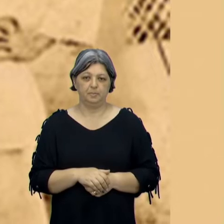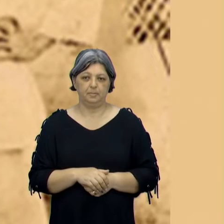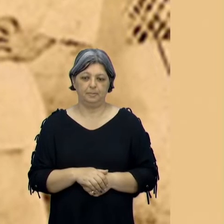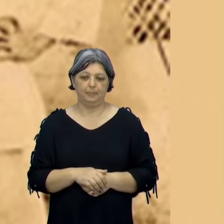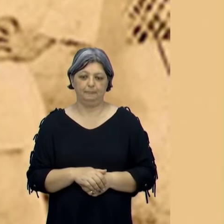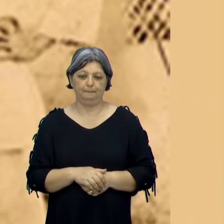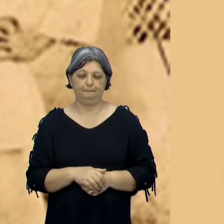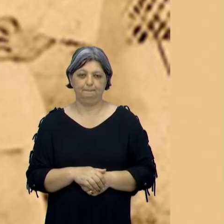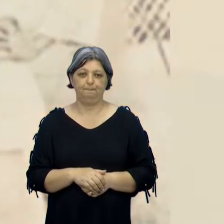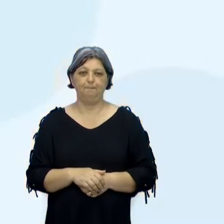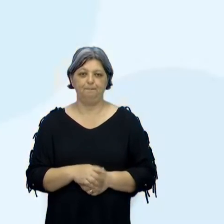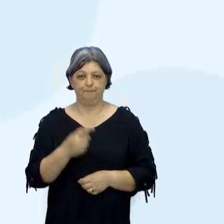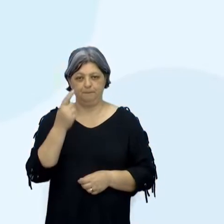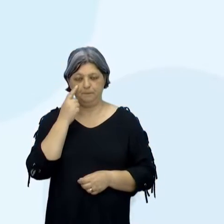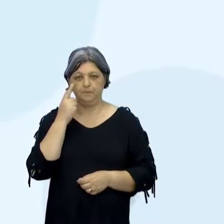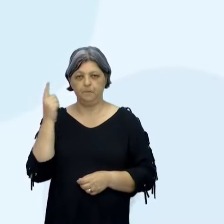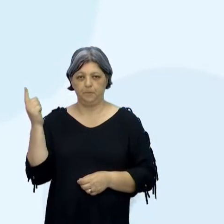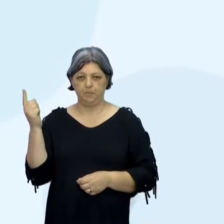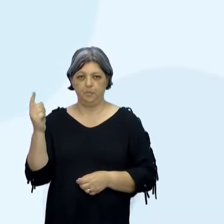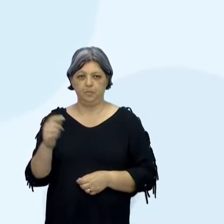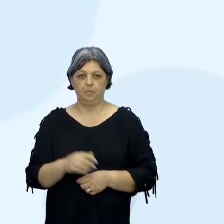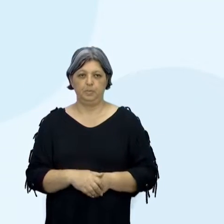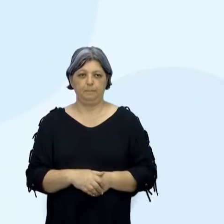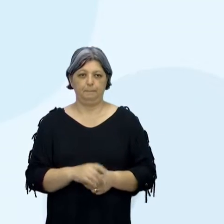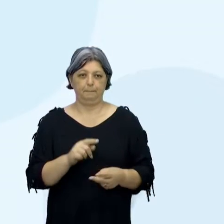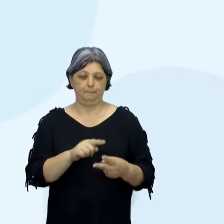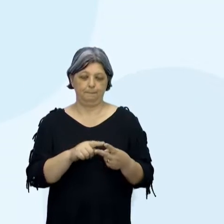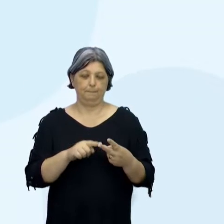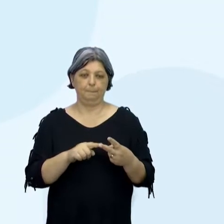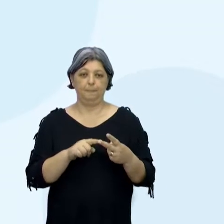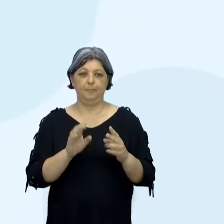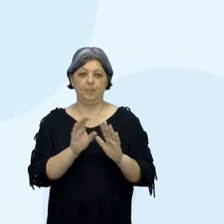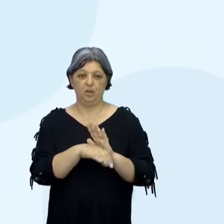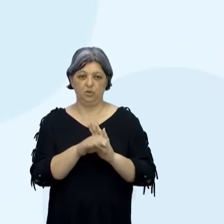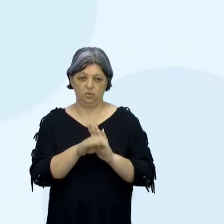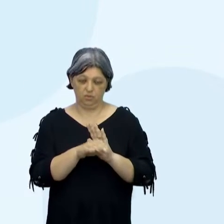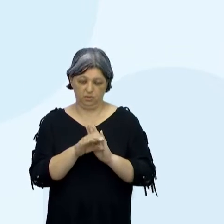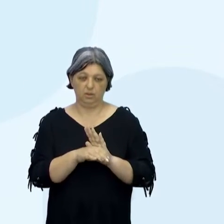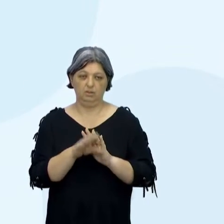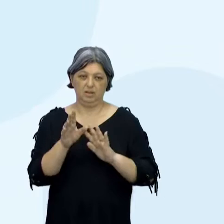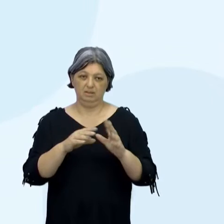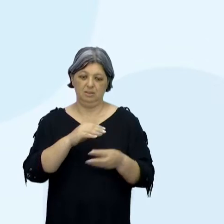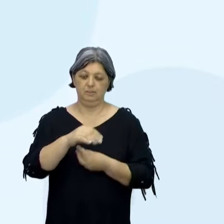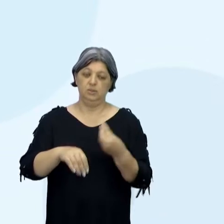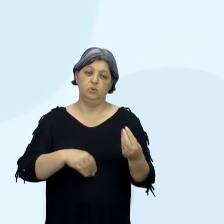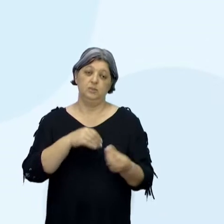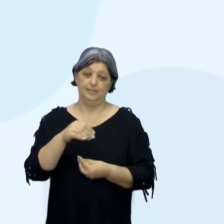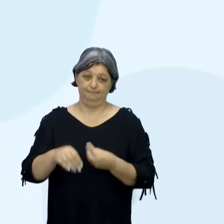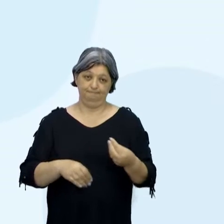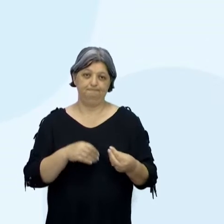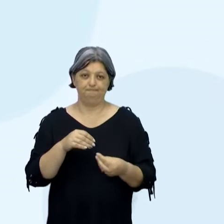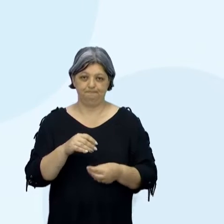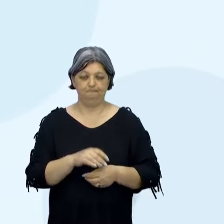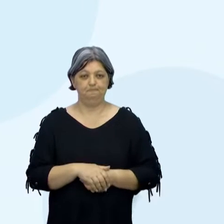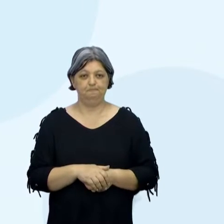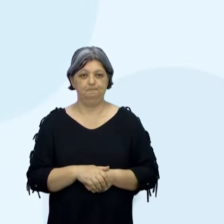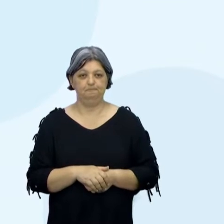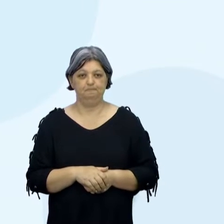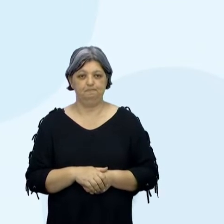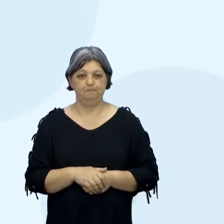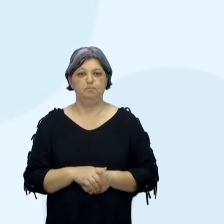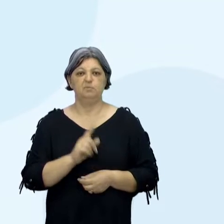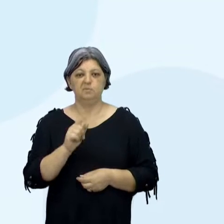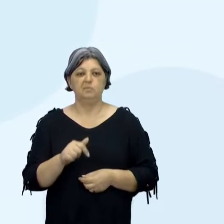Pessoal, tá aí na tela então para vocês. Esses dois conceitos muitas vezes eles se misturam, né? Seria